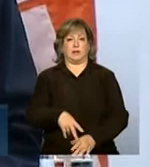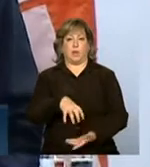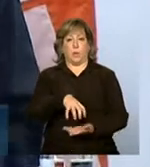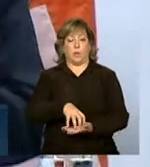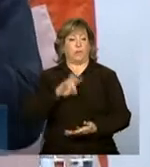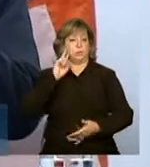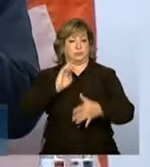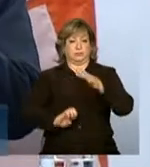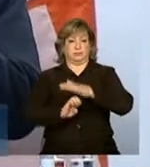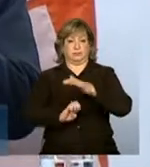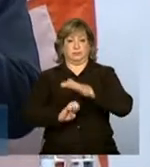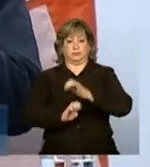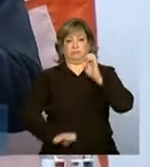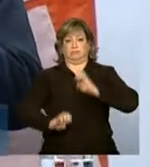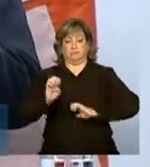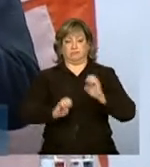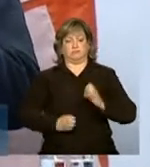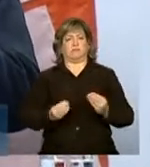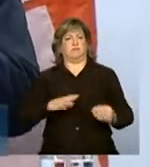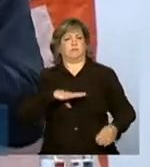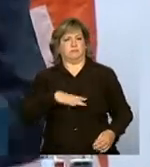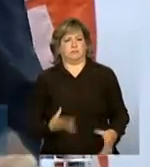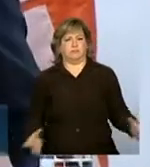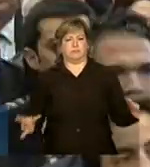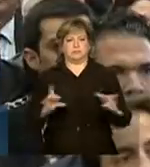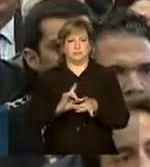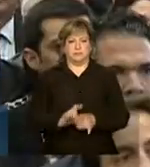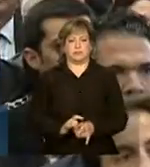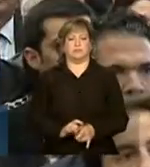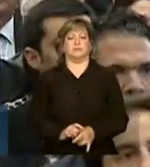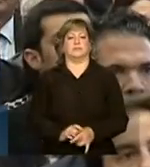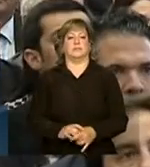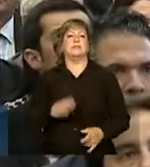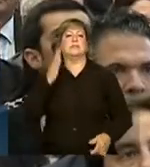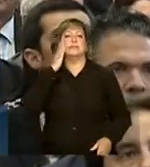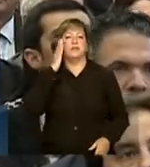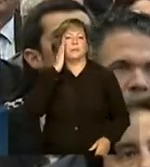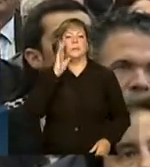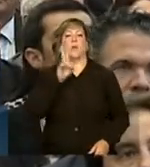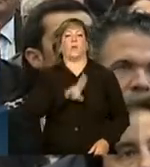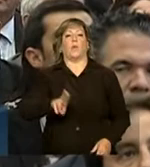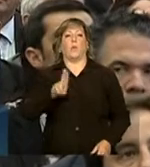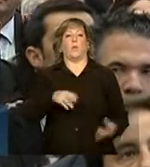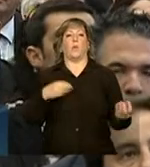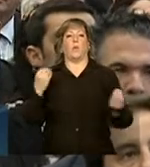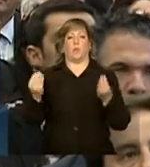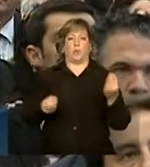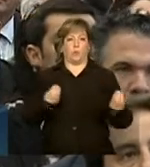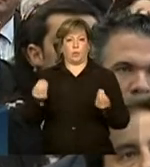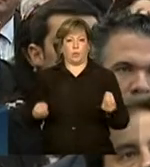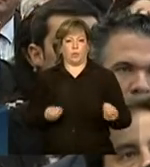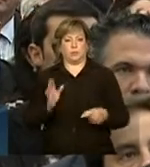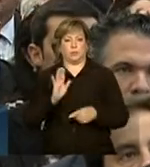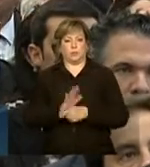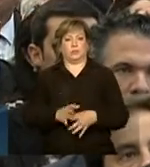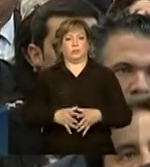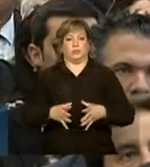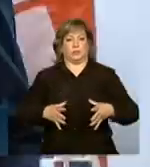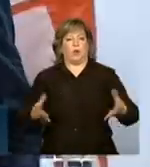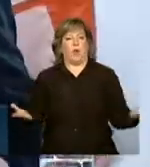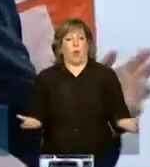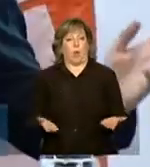empresários brasileiros que, com muita audácia, com muita ousadia, sabendo utilizar os mecanismos de incentivo